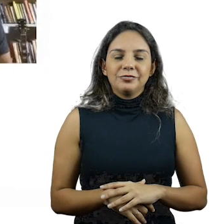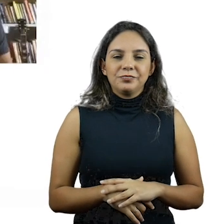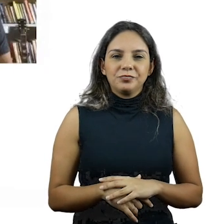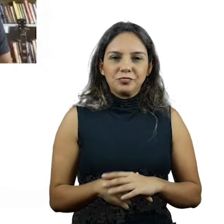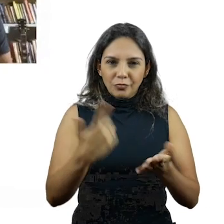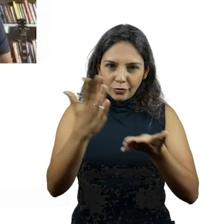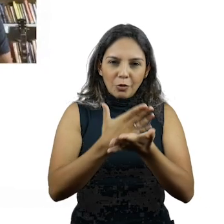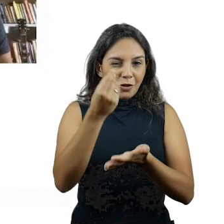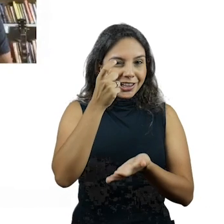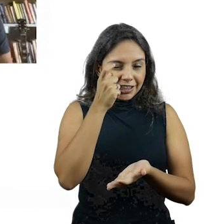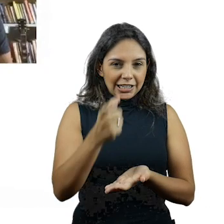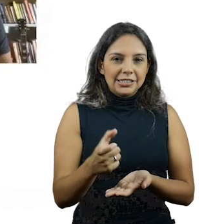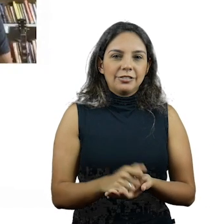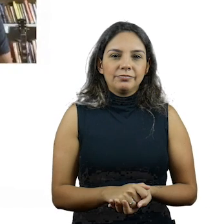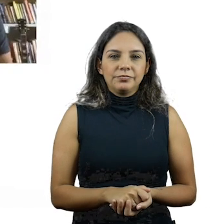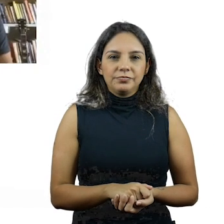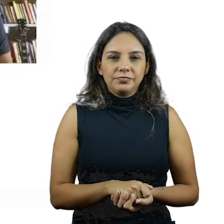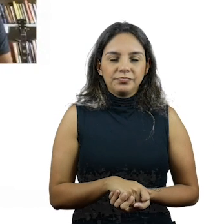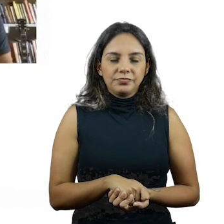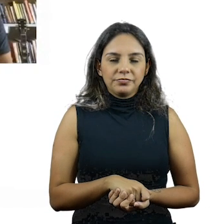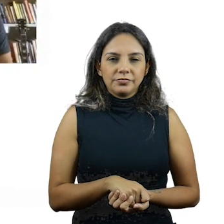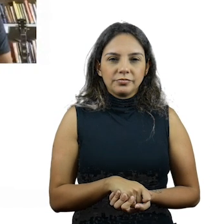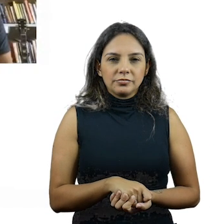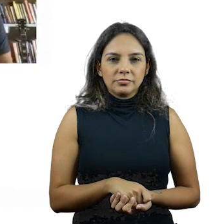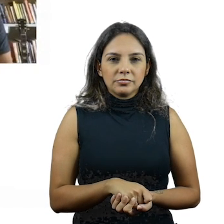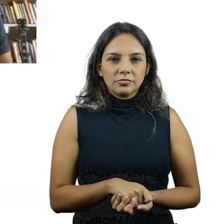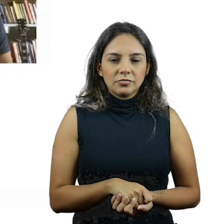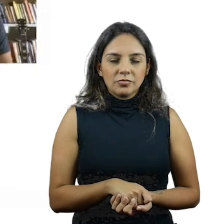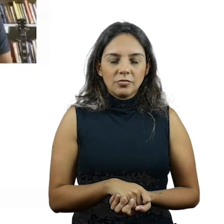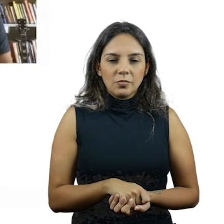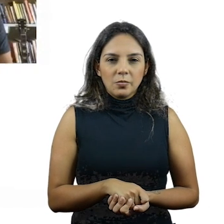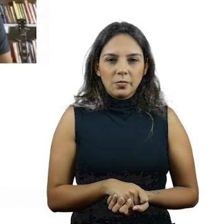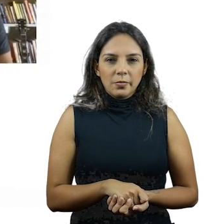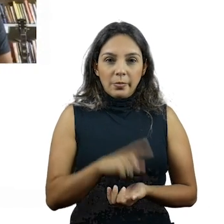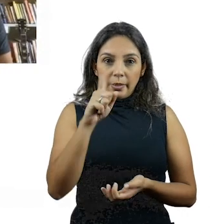Ele já está se tornando uma série